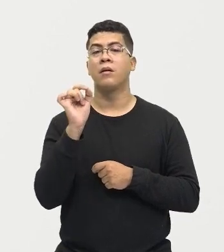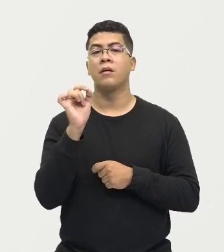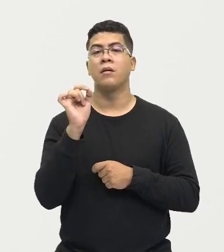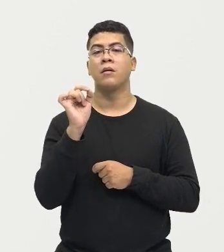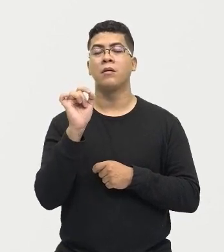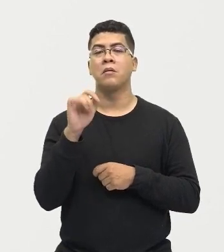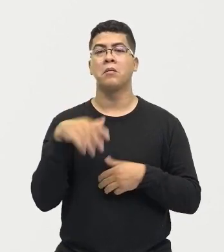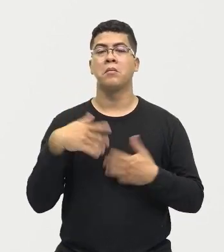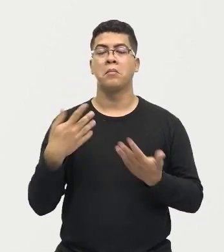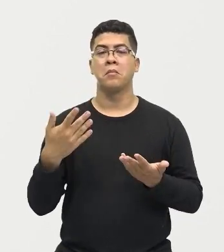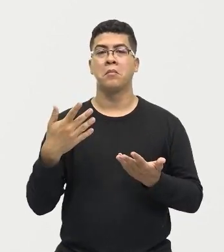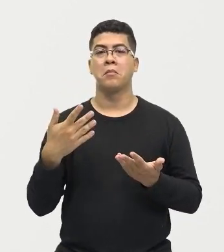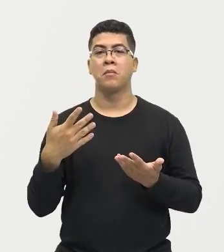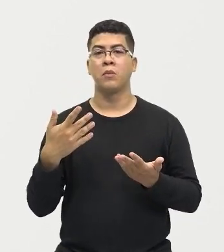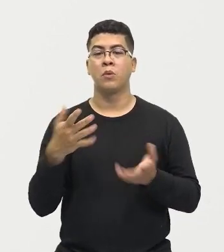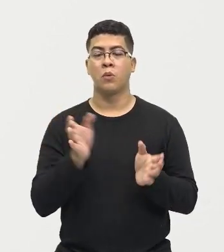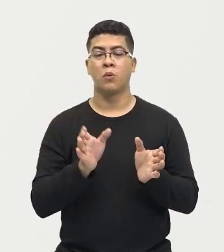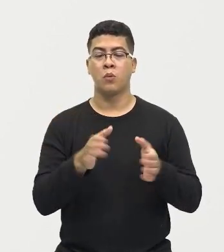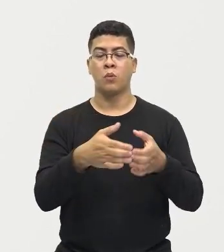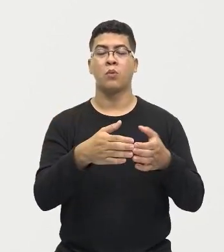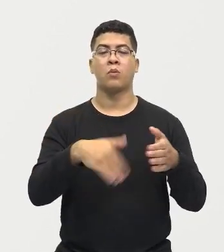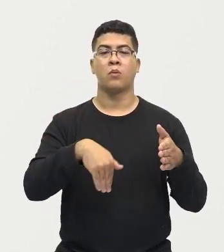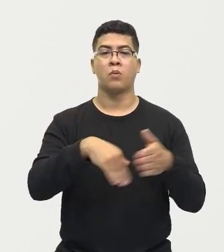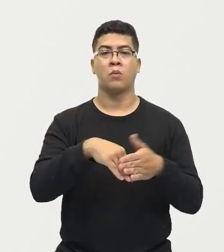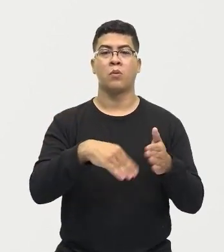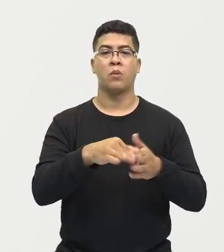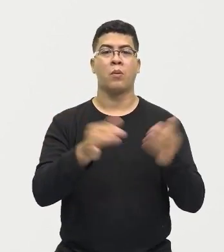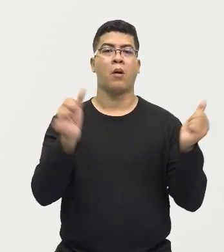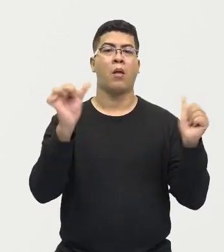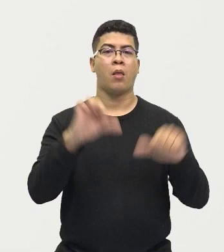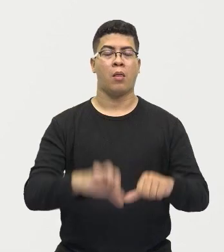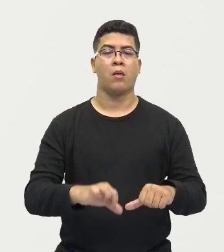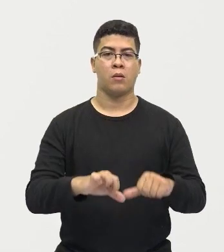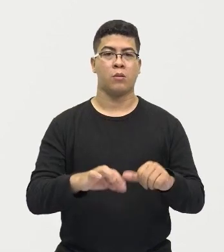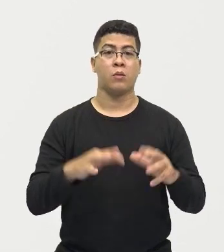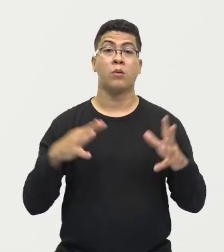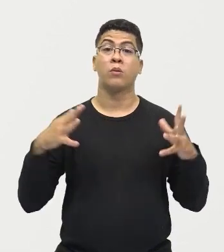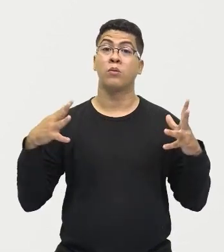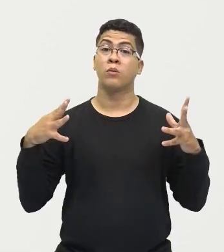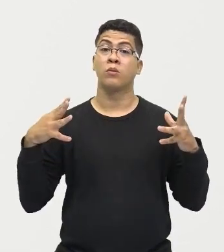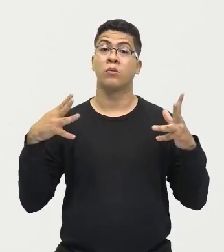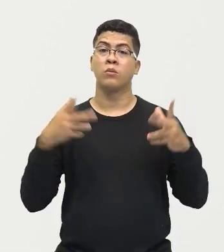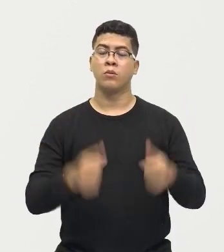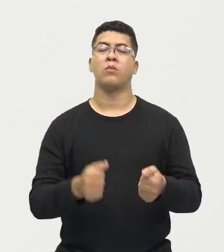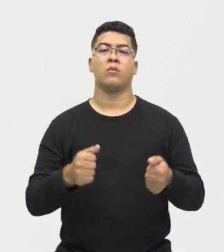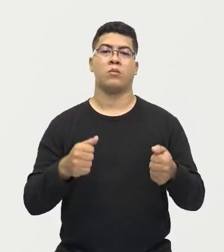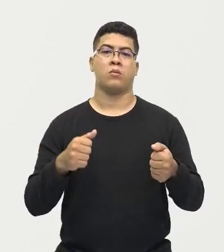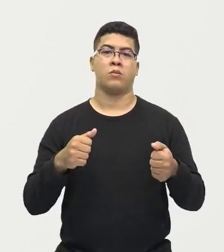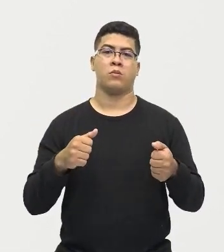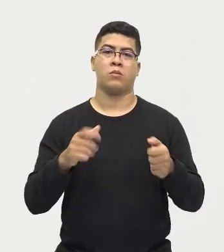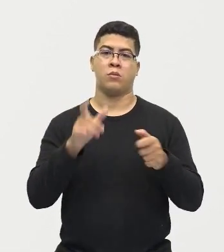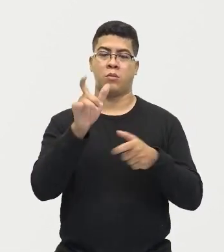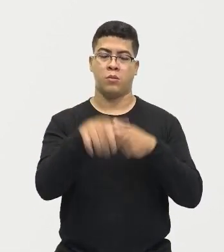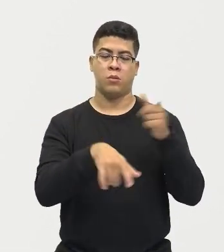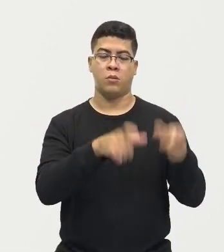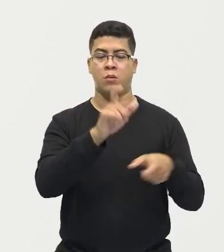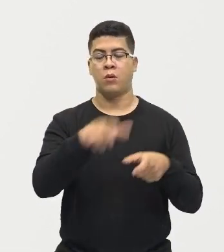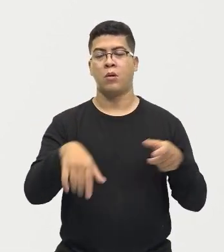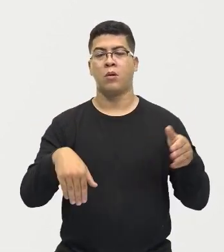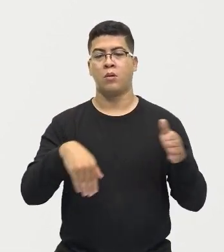jogado mal? Quem? Todos os jogadores. Todos os jogadores. Está aqui o